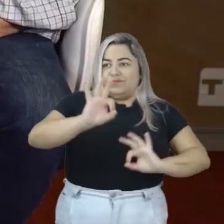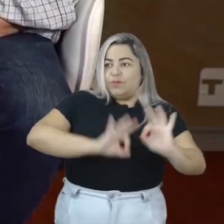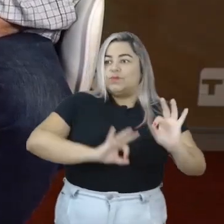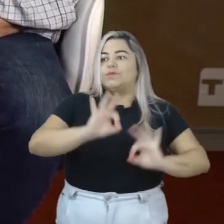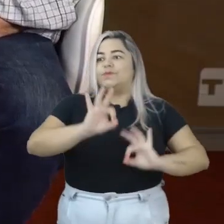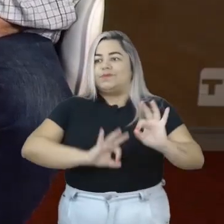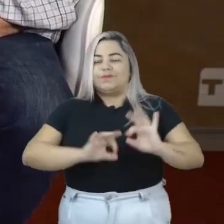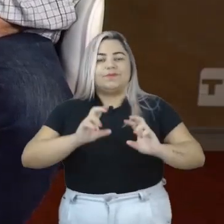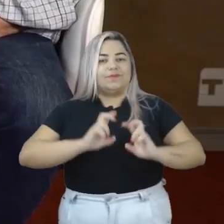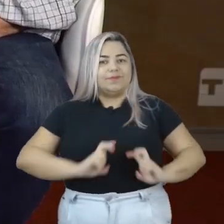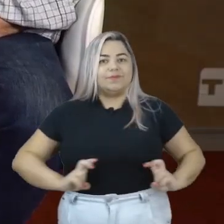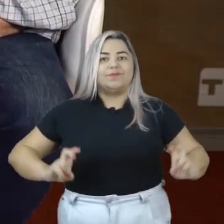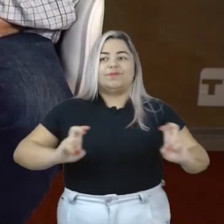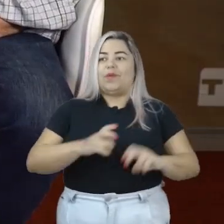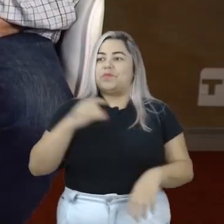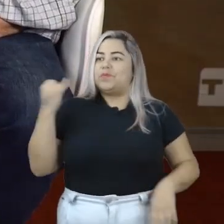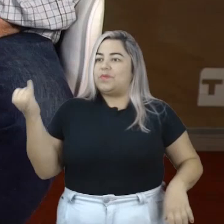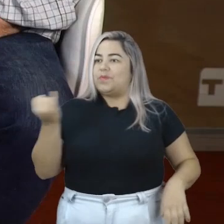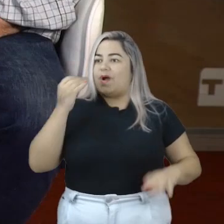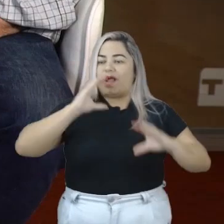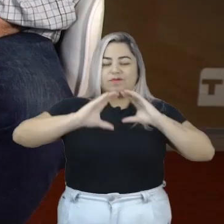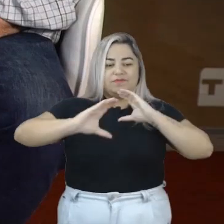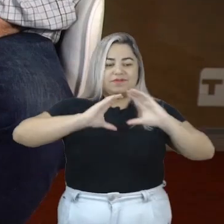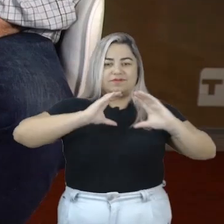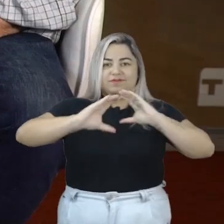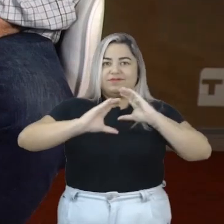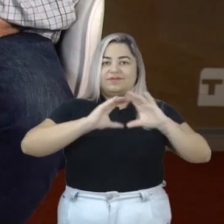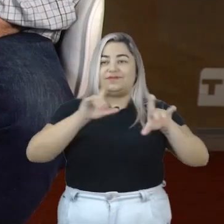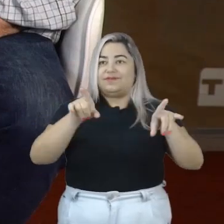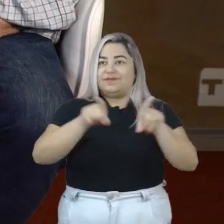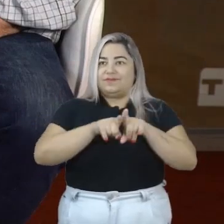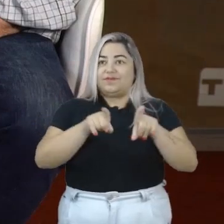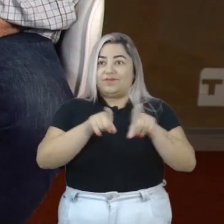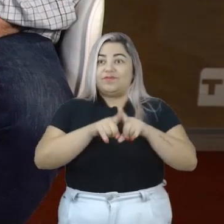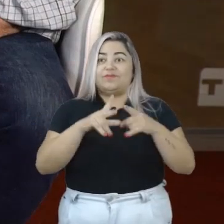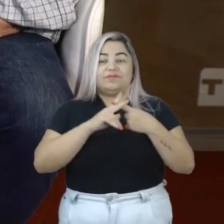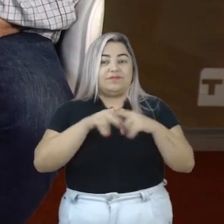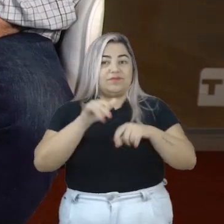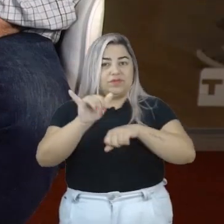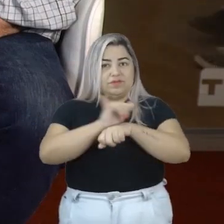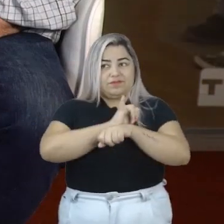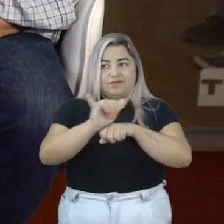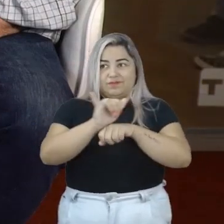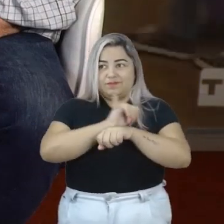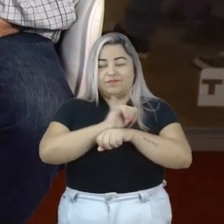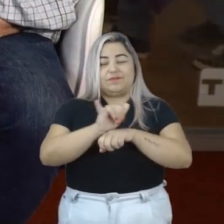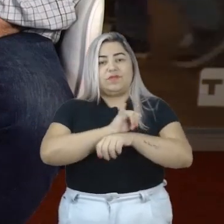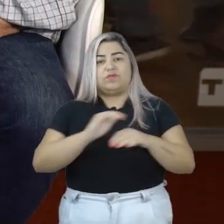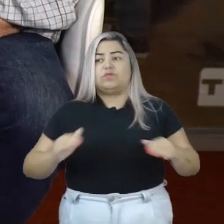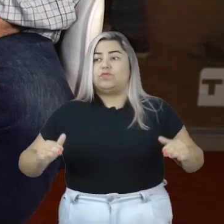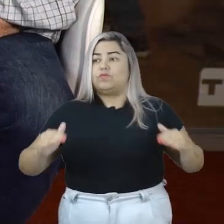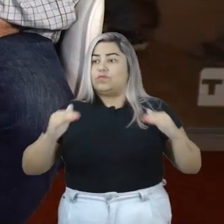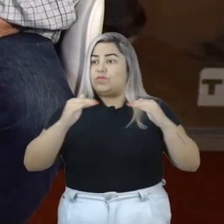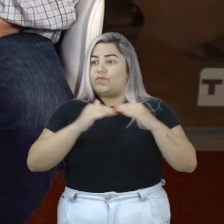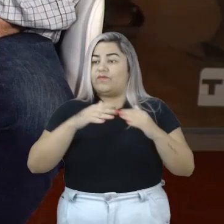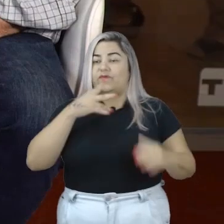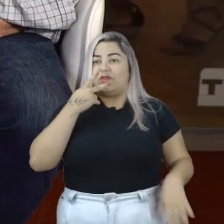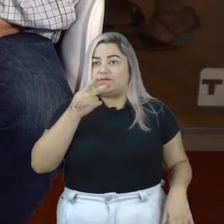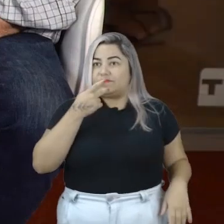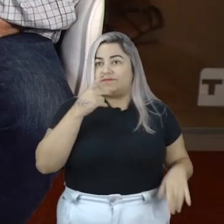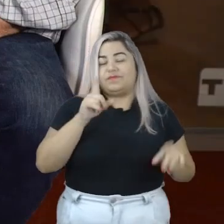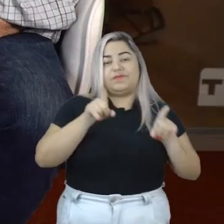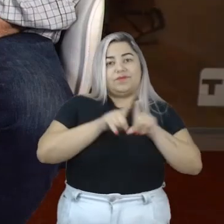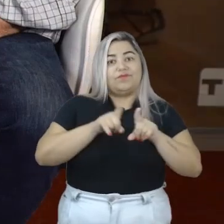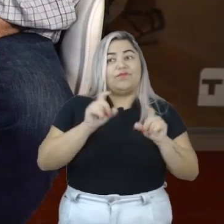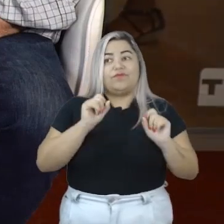A sua mesa foi da importância da comunicação, né, como uma ferramenta estratégica para disputar. Eu queria que você falasse um pouquinho sobre o que